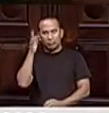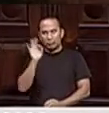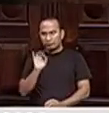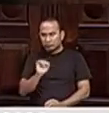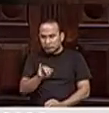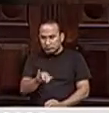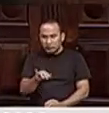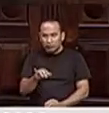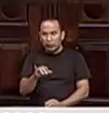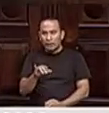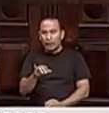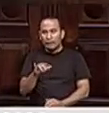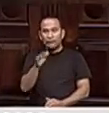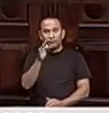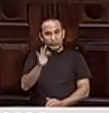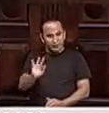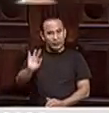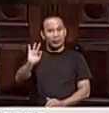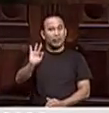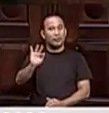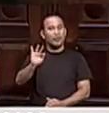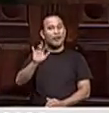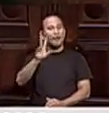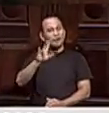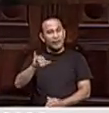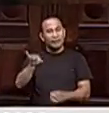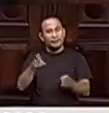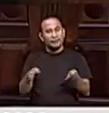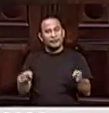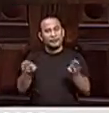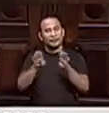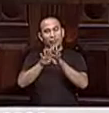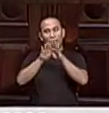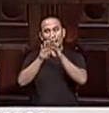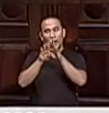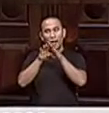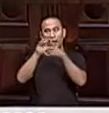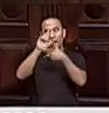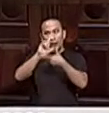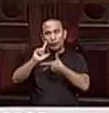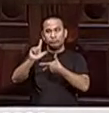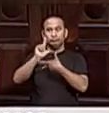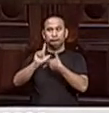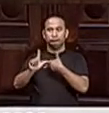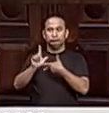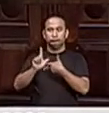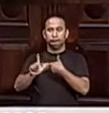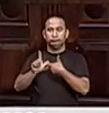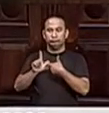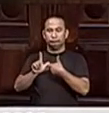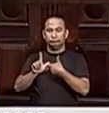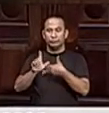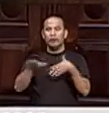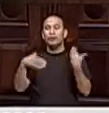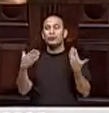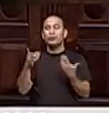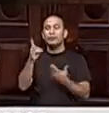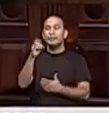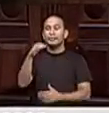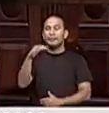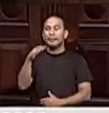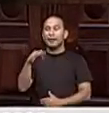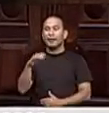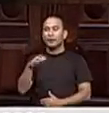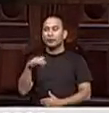Será que o Tribunal Regional Federal vai fechar o poder legislativo? E os desembargadores